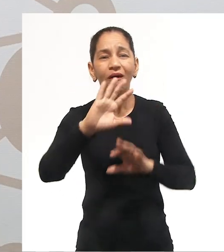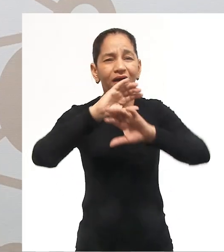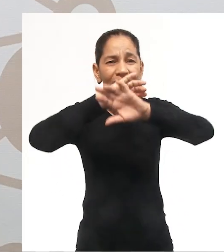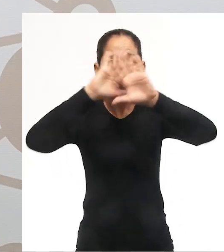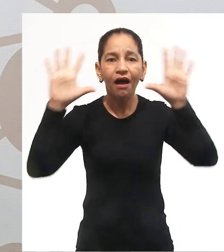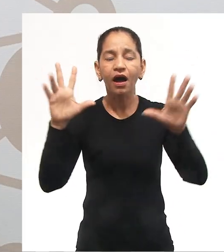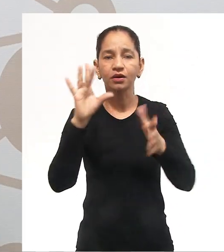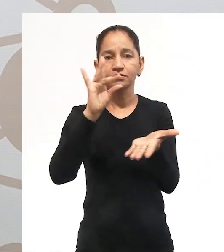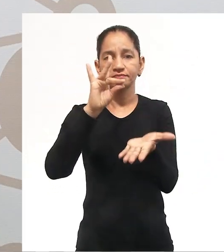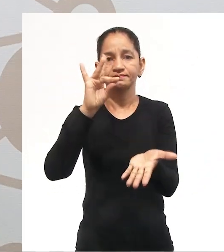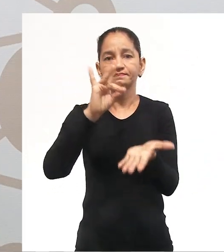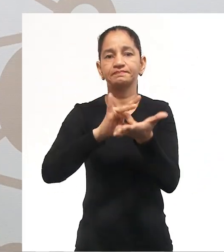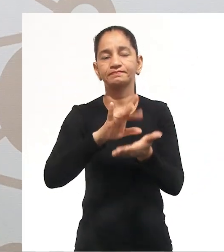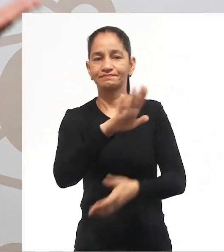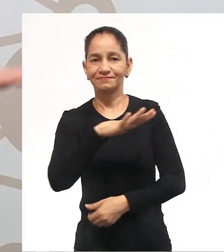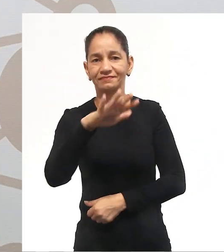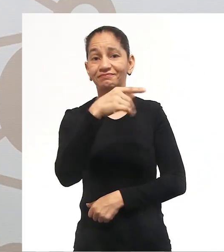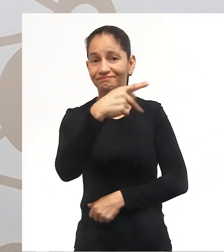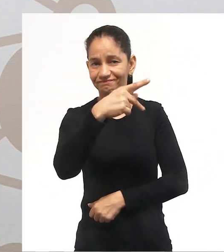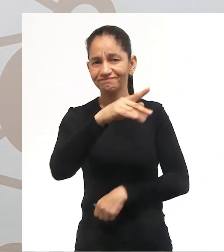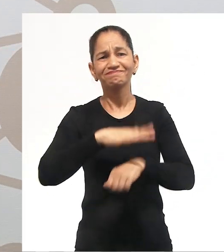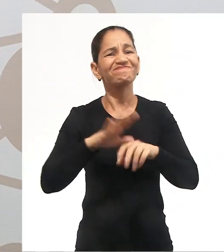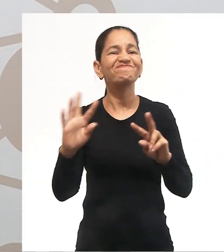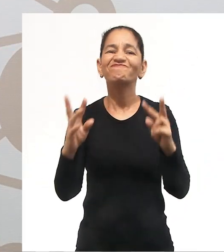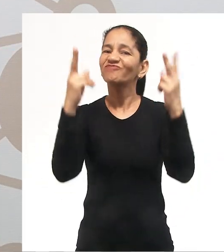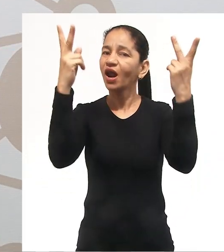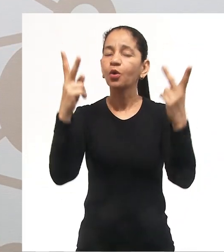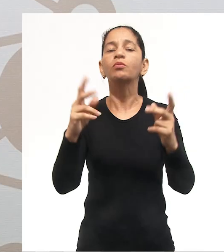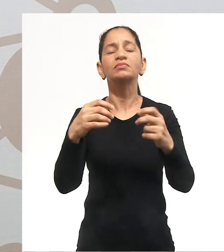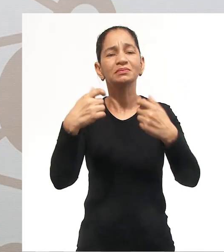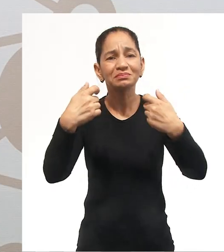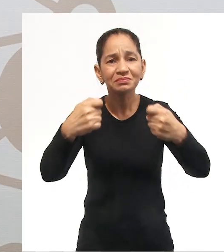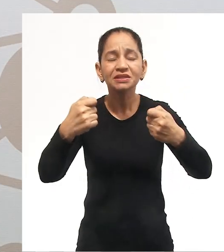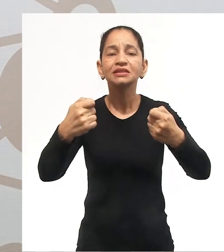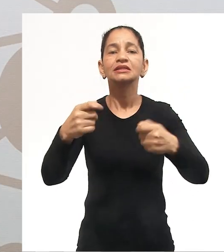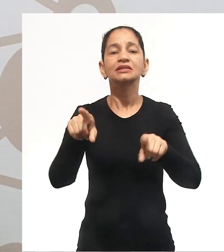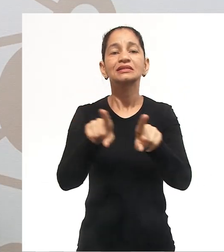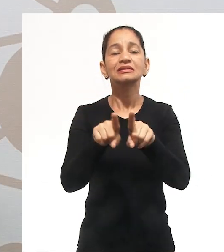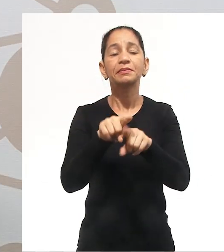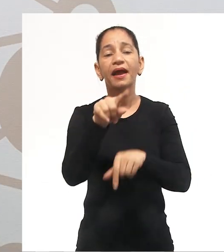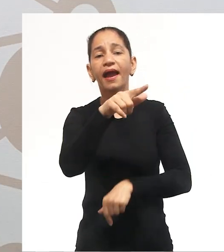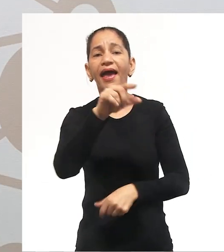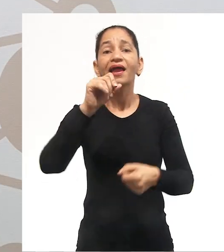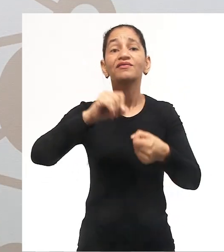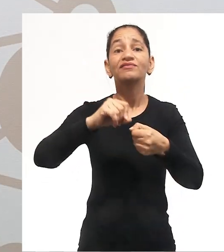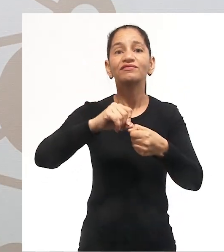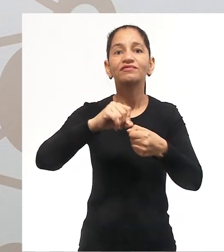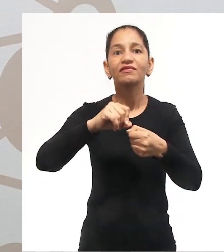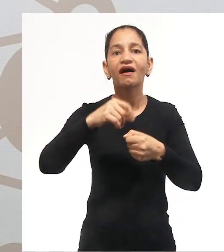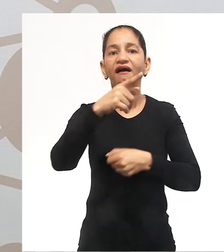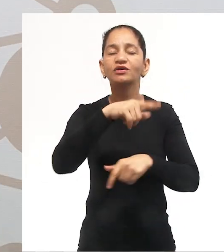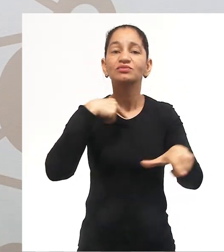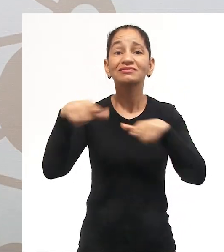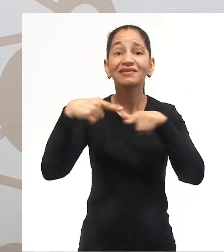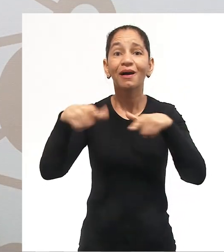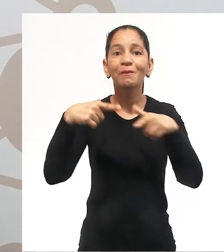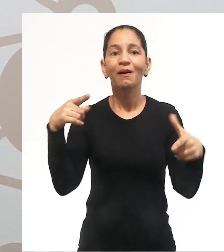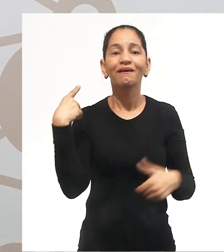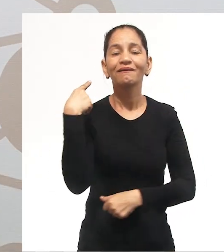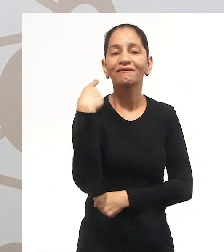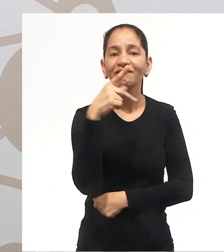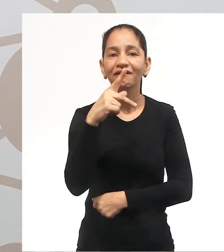Não ver só a realidade do que a educação não é valorizada, mas entender do que ela fazia,